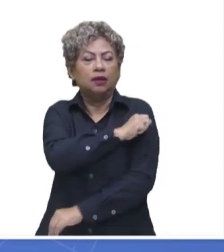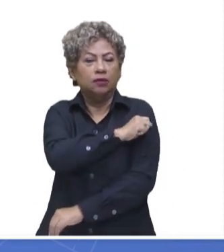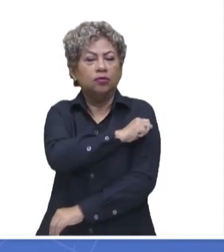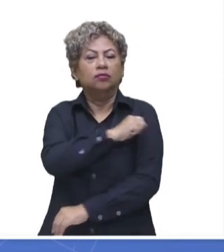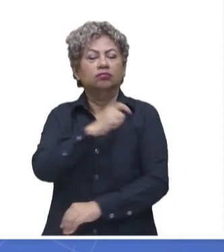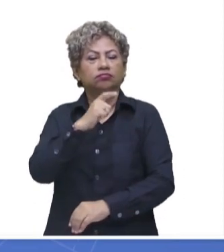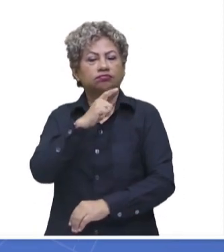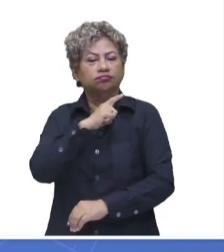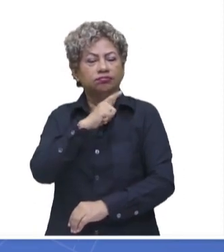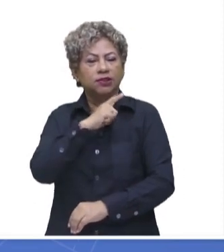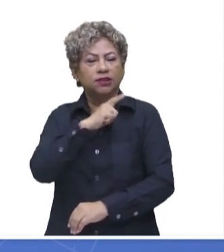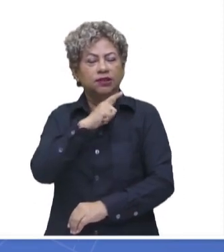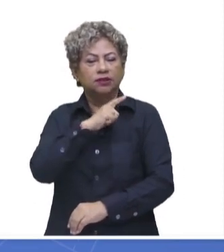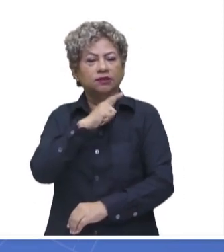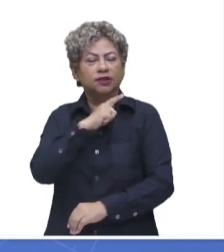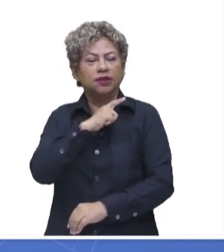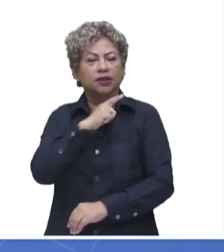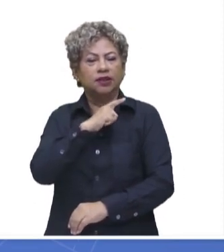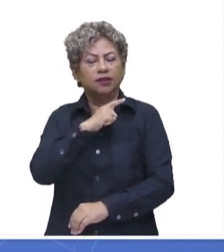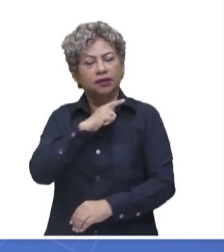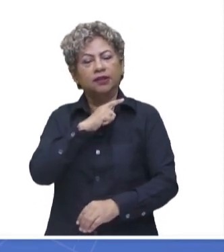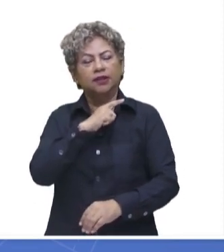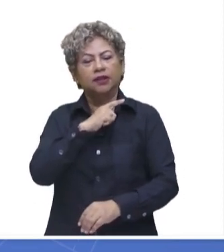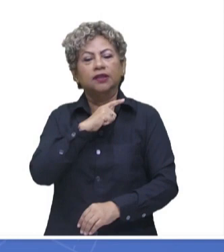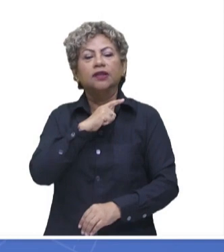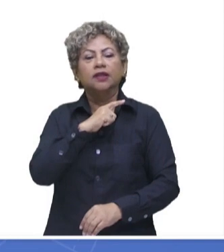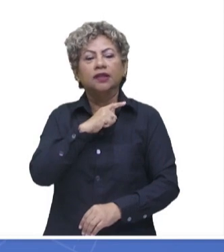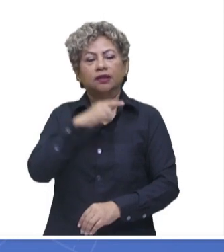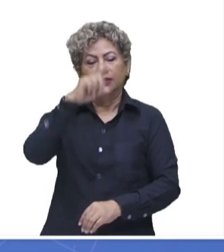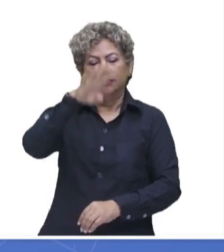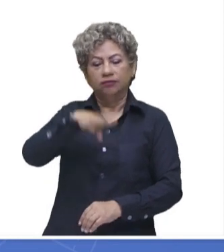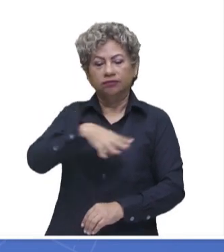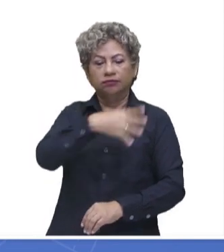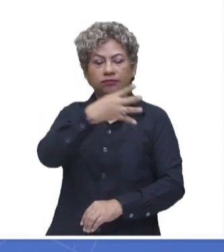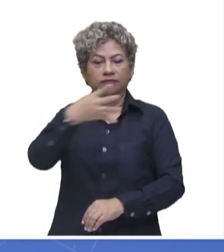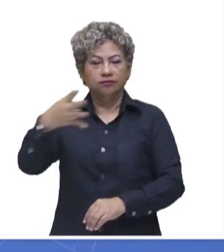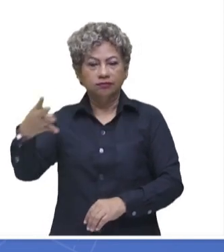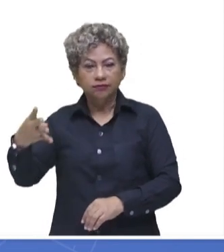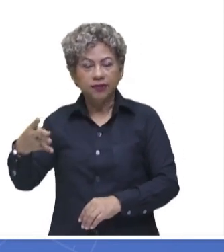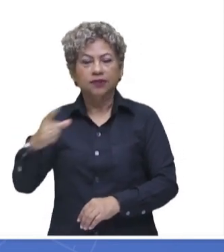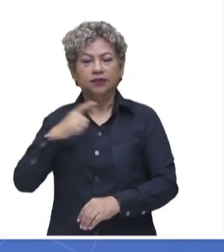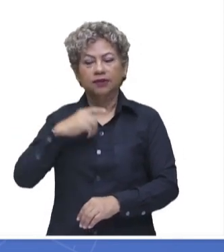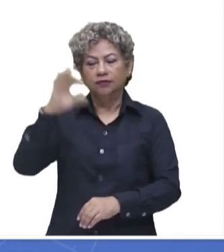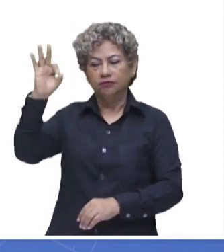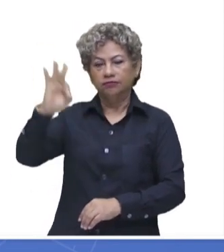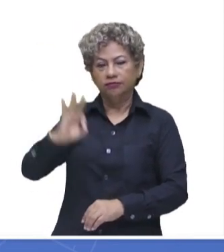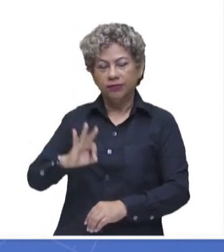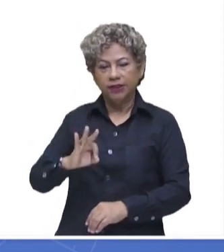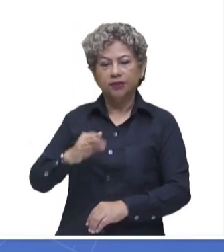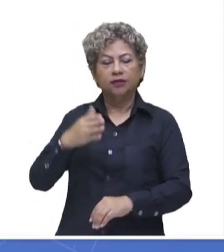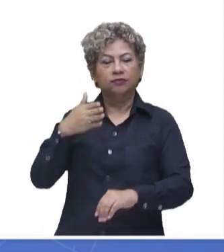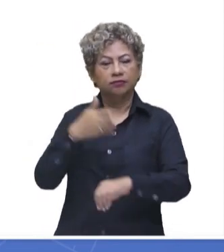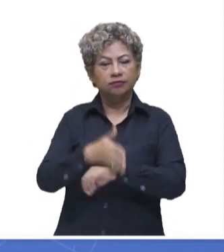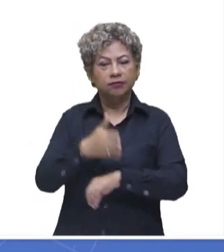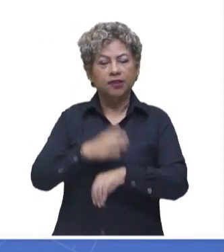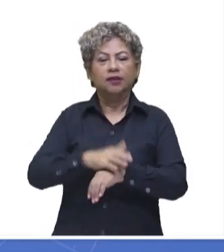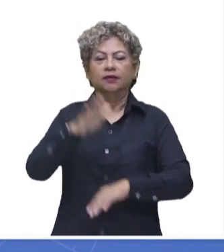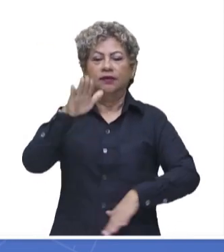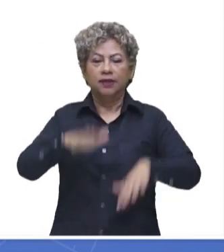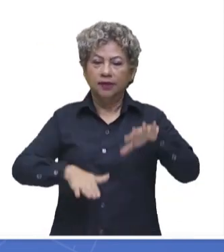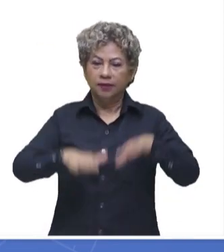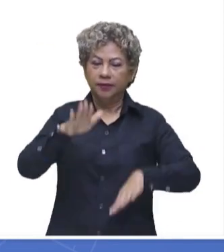uma tabela aí com a participação, com a porcentagem dessas participações, né, conforme a região do